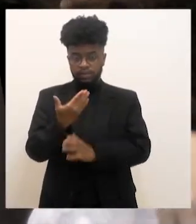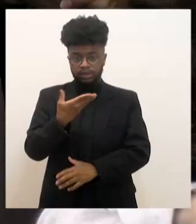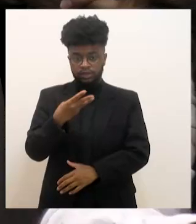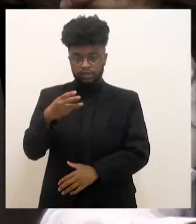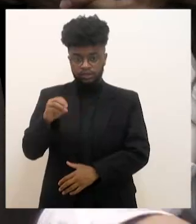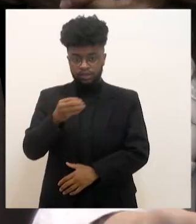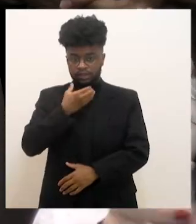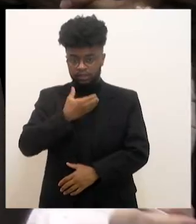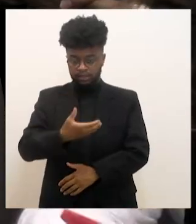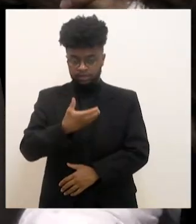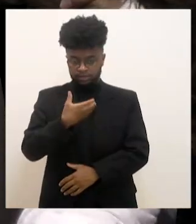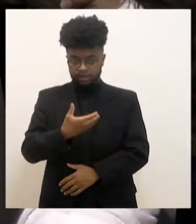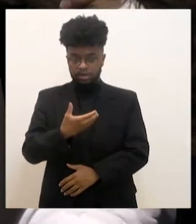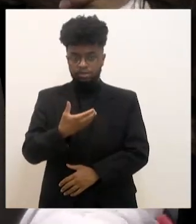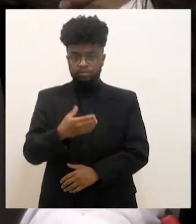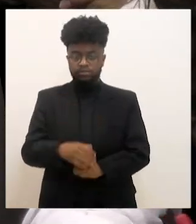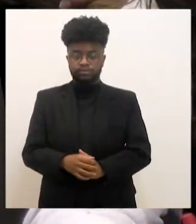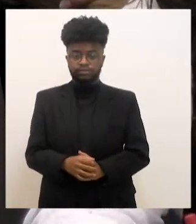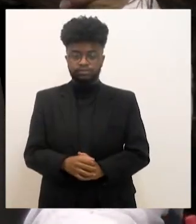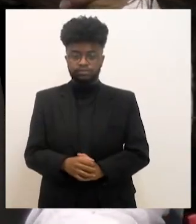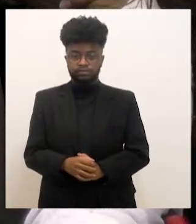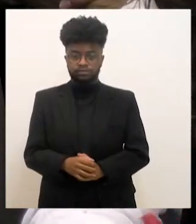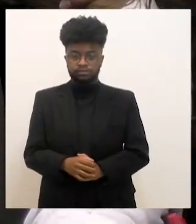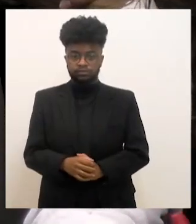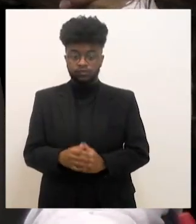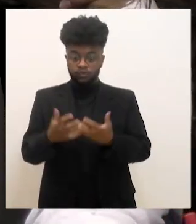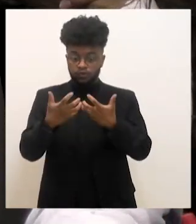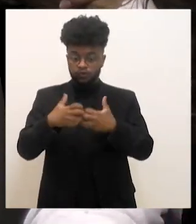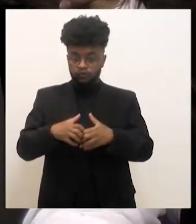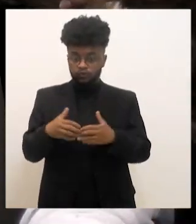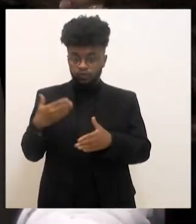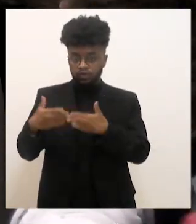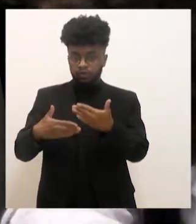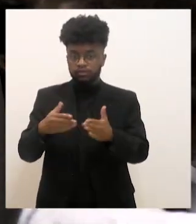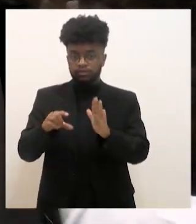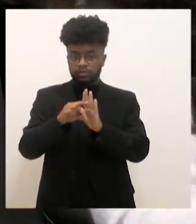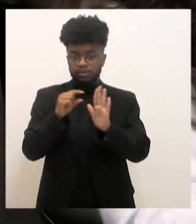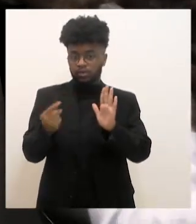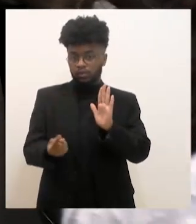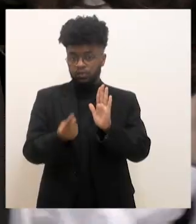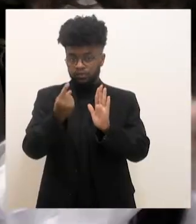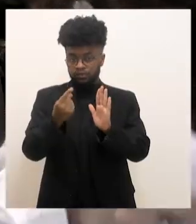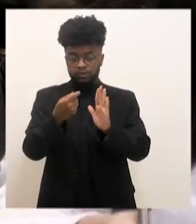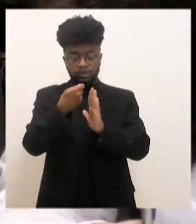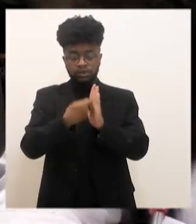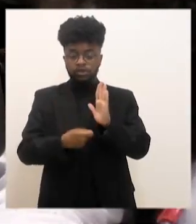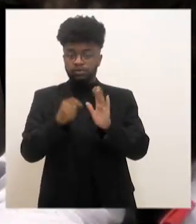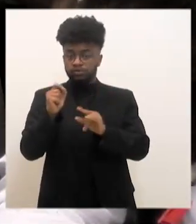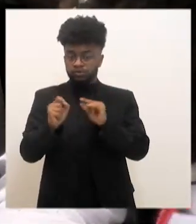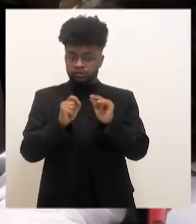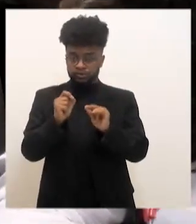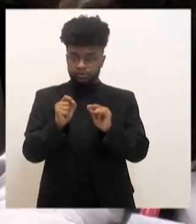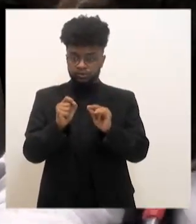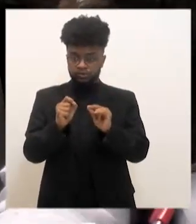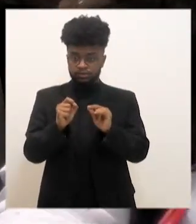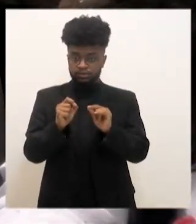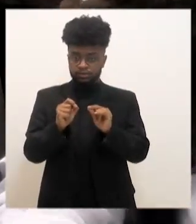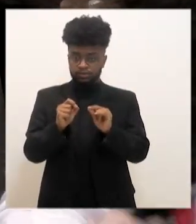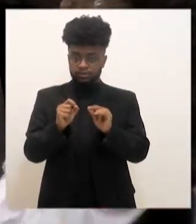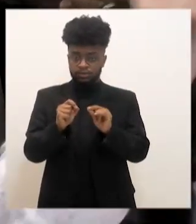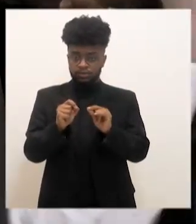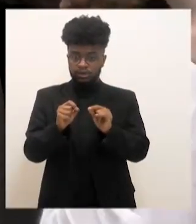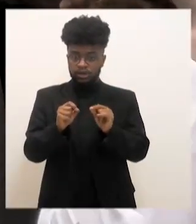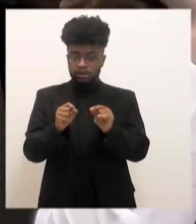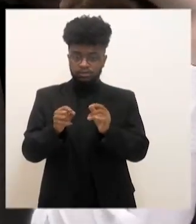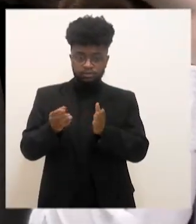2003, passa a vigorar acrescido de um parágrafo único, e a redação é a seguinte: as marinas e